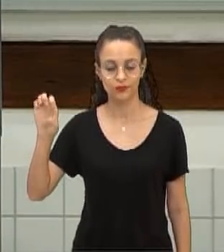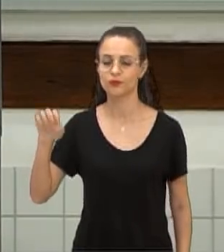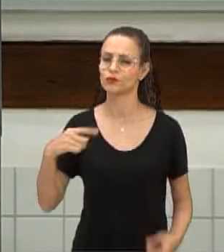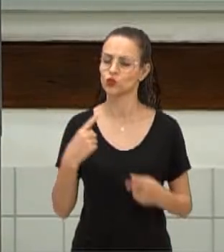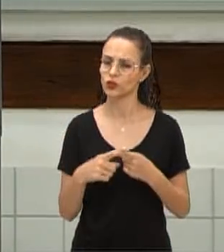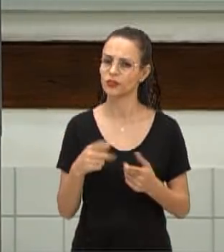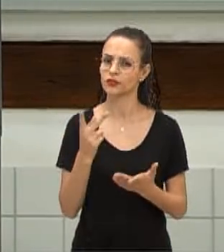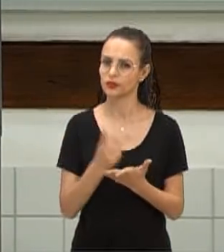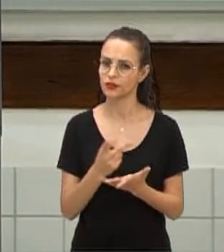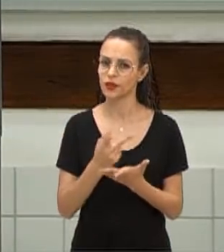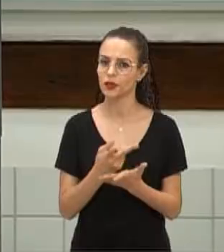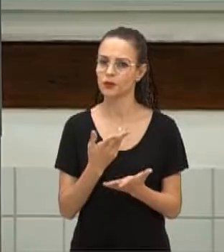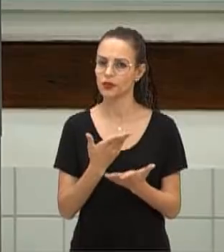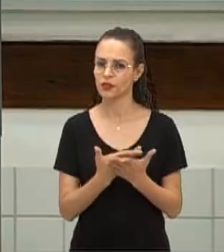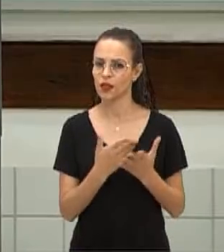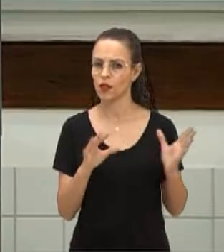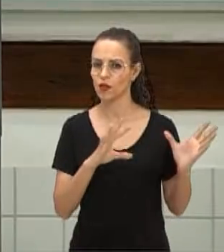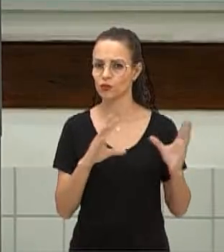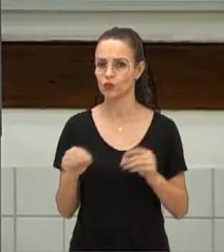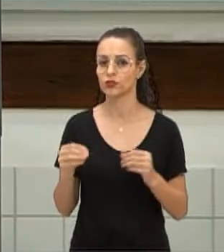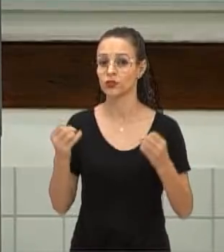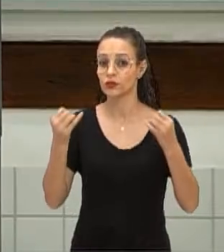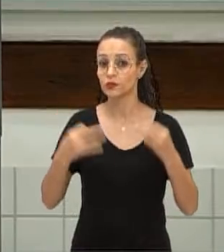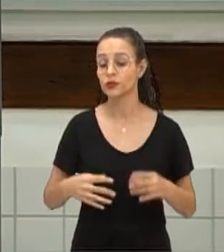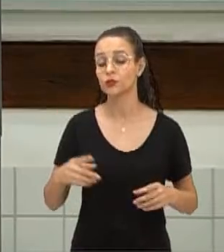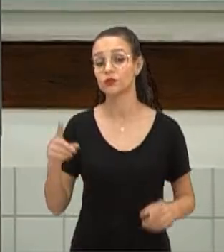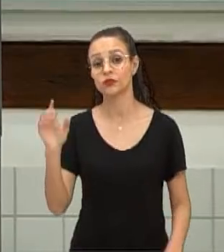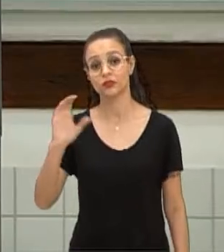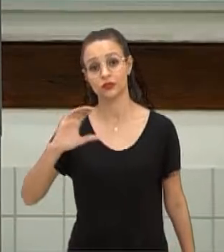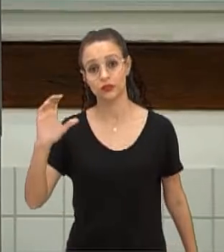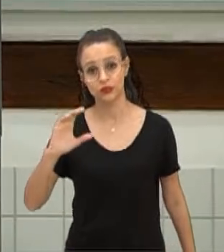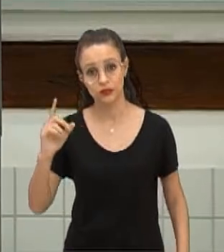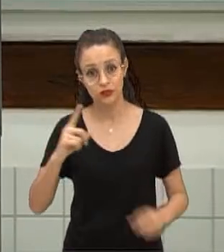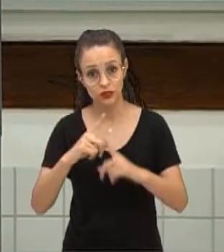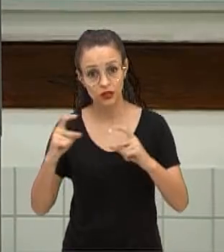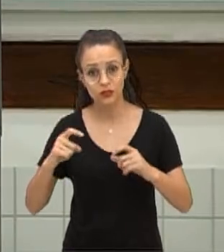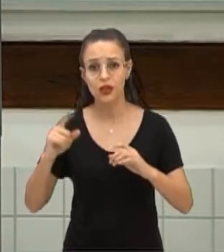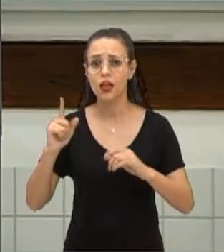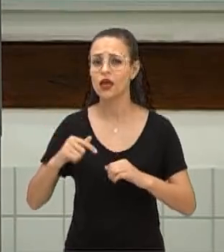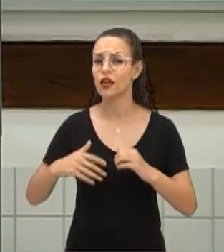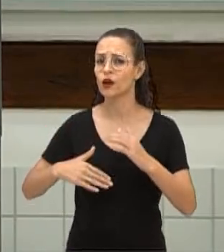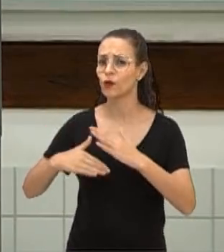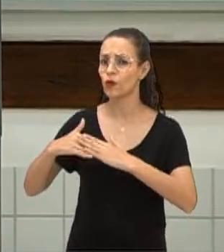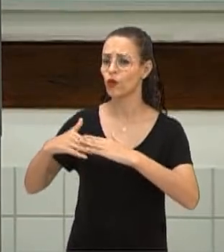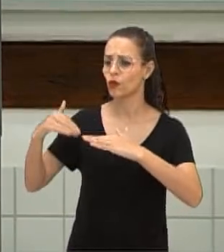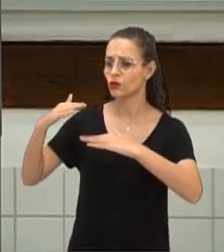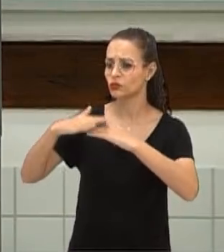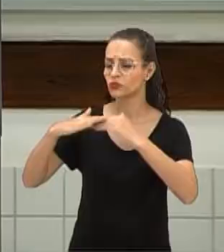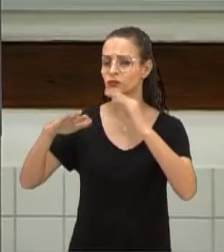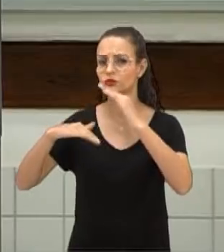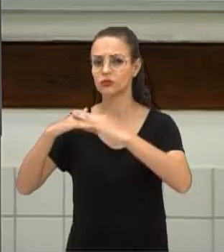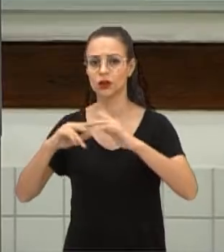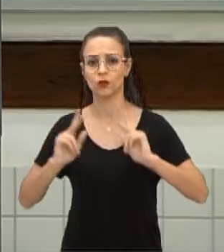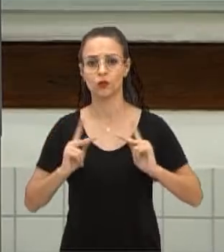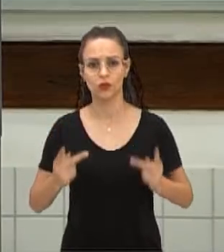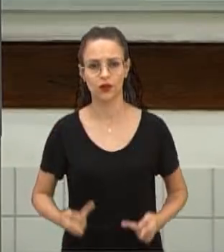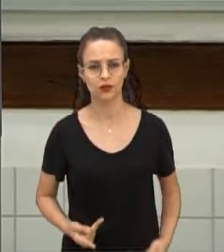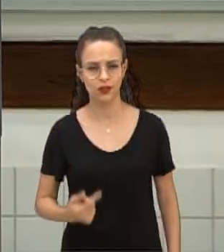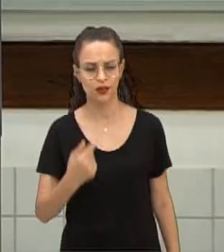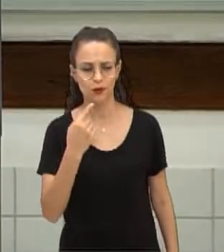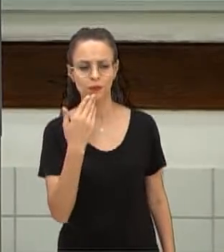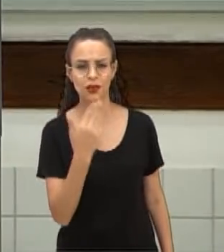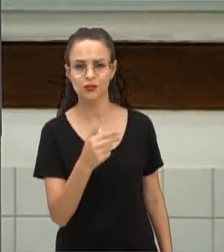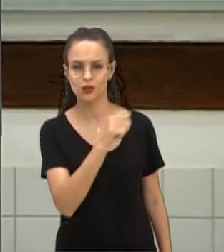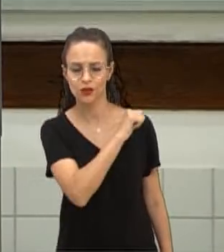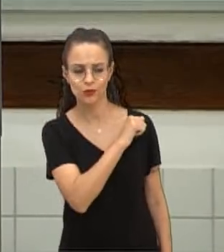para vocês que a ciência é uma construção humana. Ela não é. Quando eu peço para um aluno desenhar um cientista, eu fico